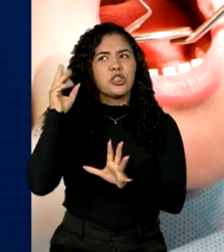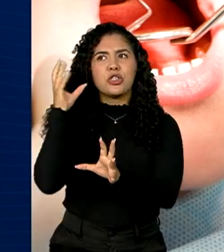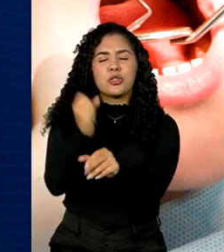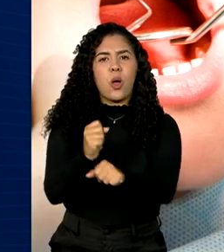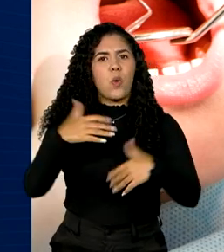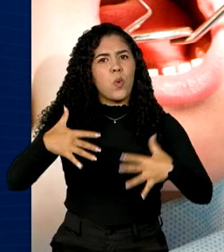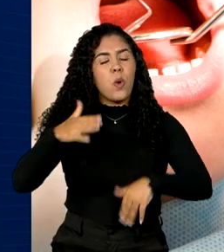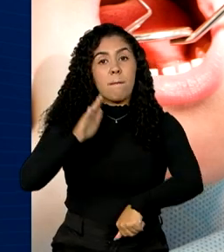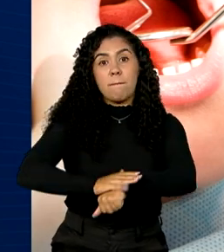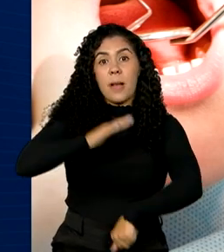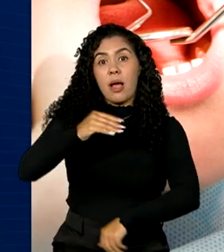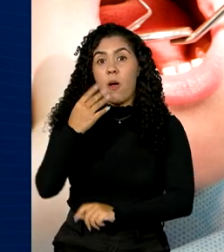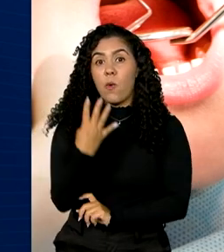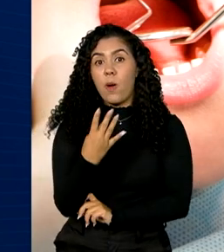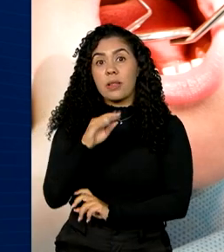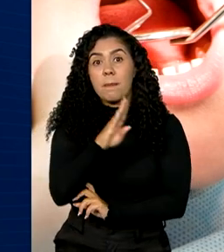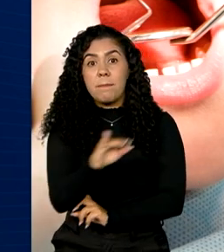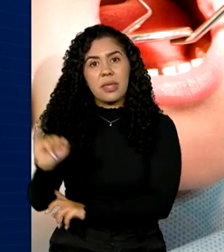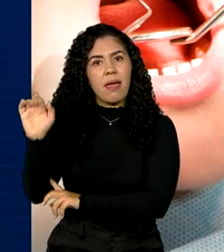de 4 bilhões de reais,